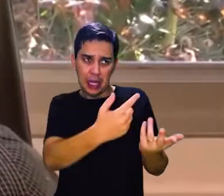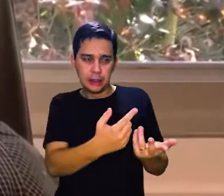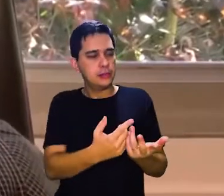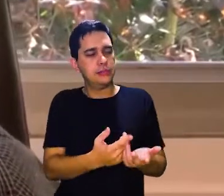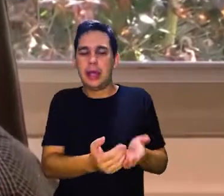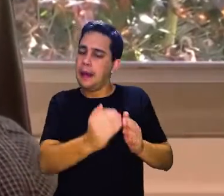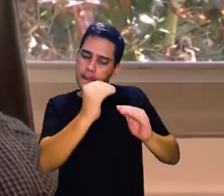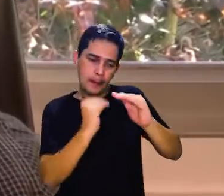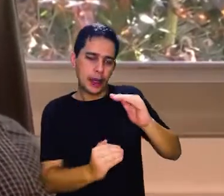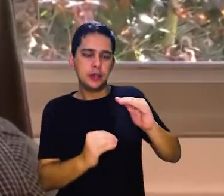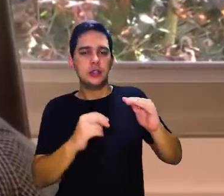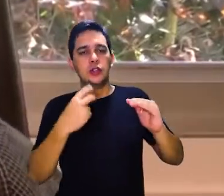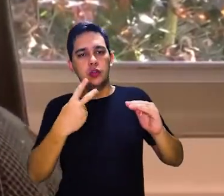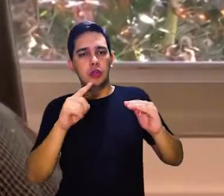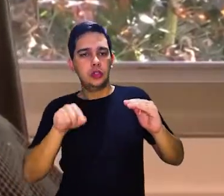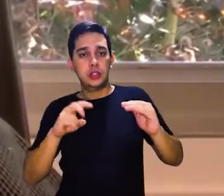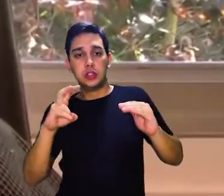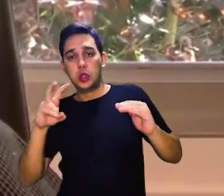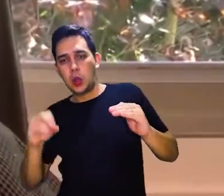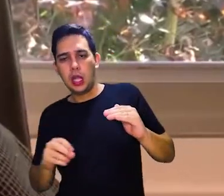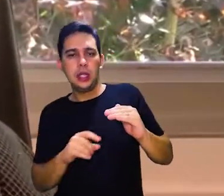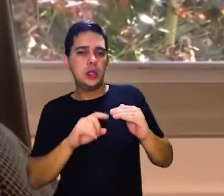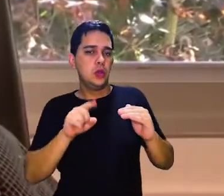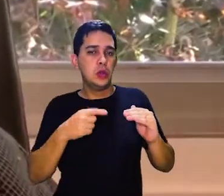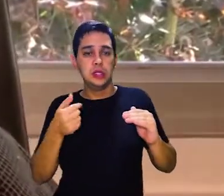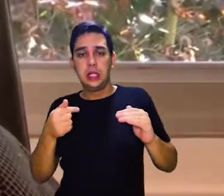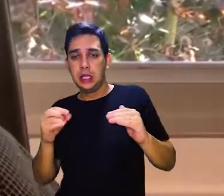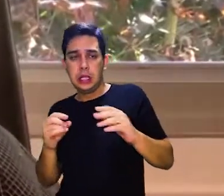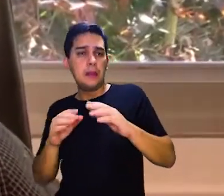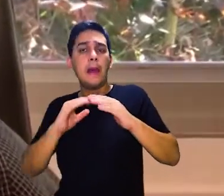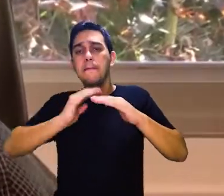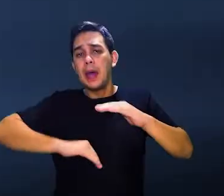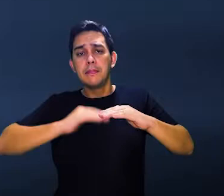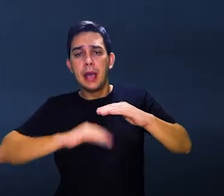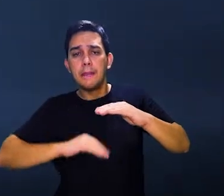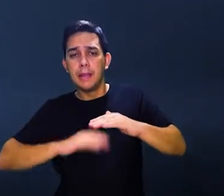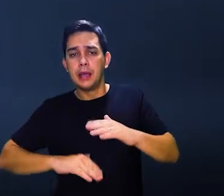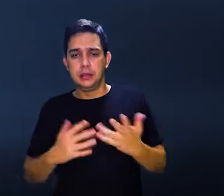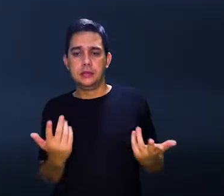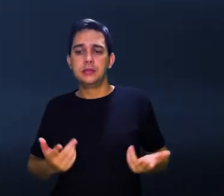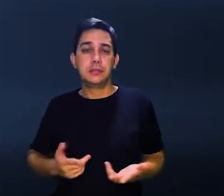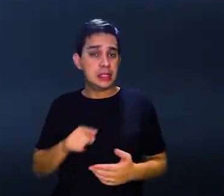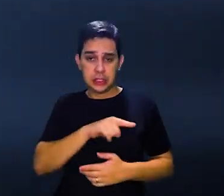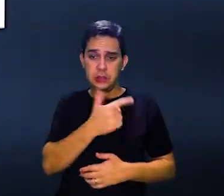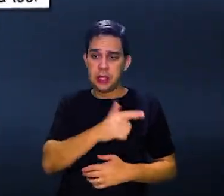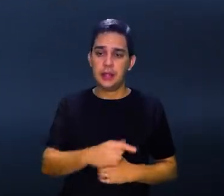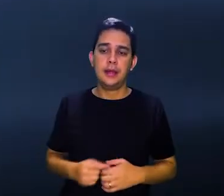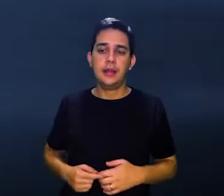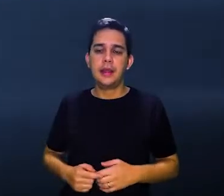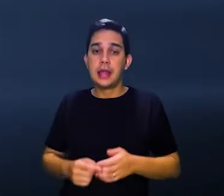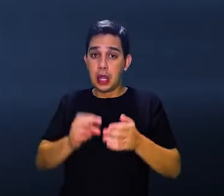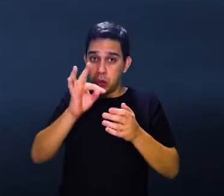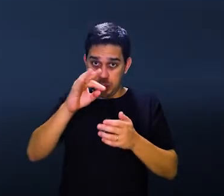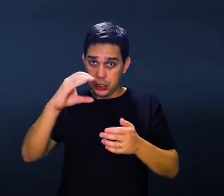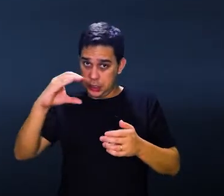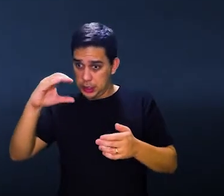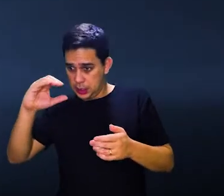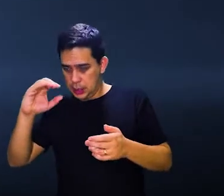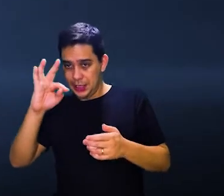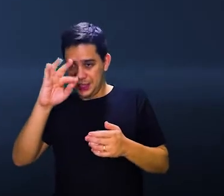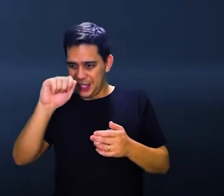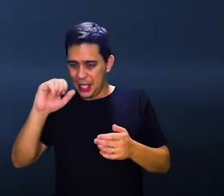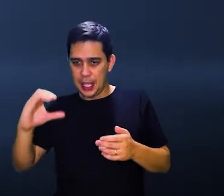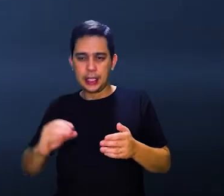R$2,50, porque 50 centavos ele vai ter. Então isso também constou como uma obrigação do TAC, exibir ou